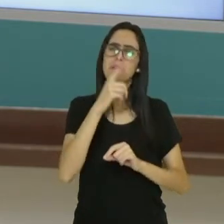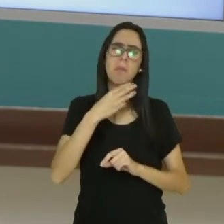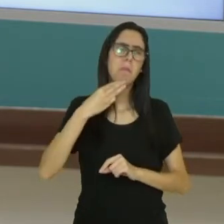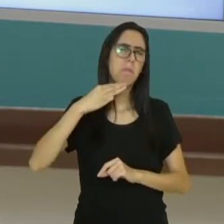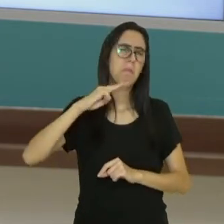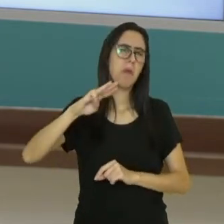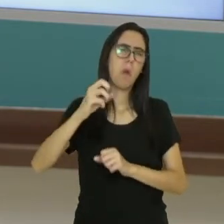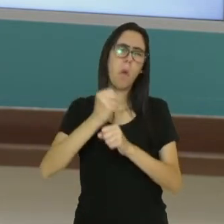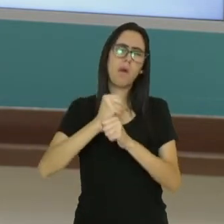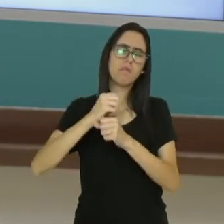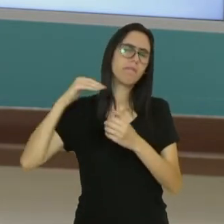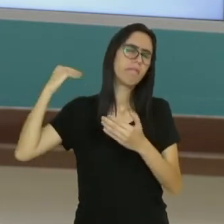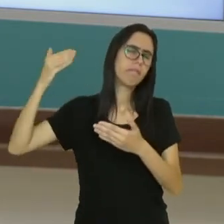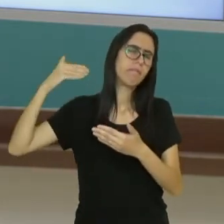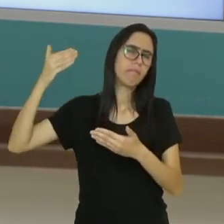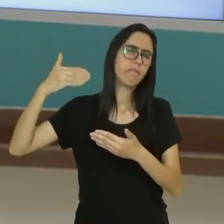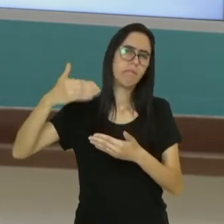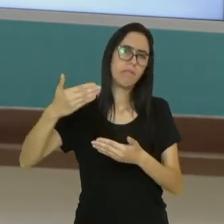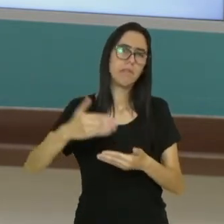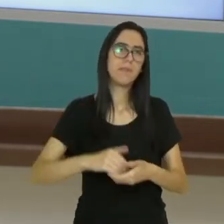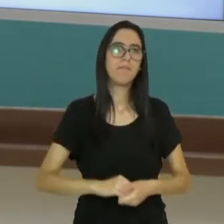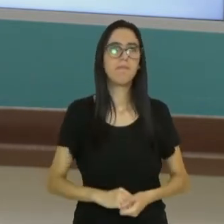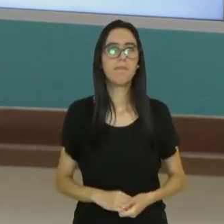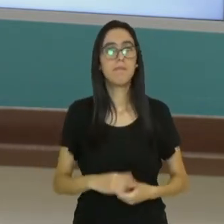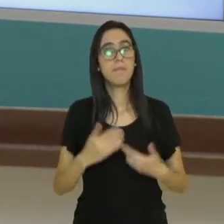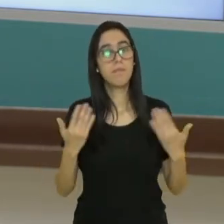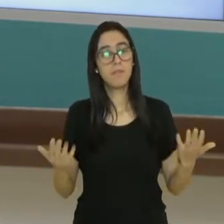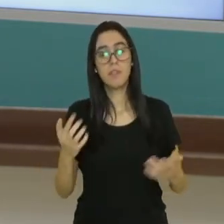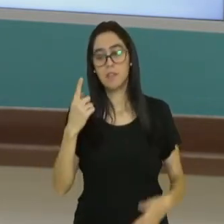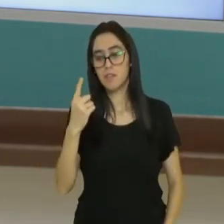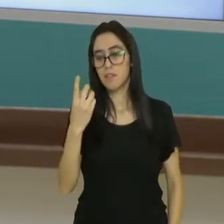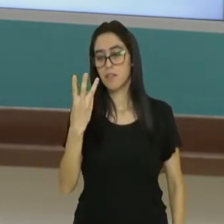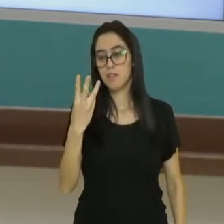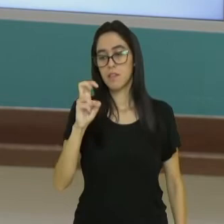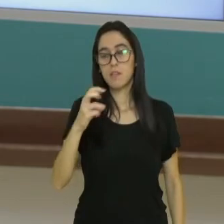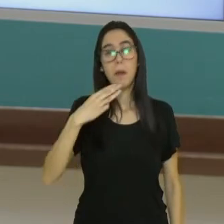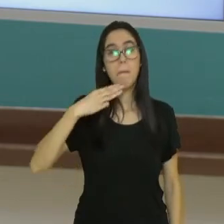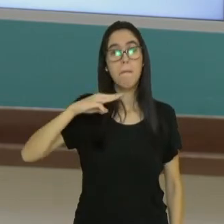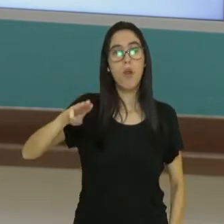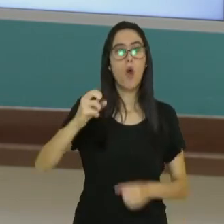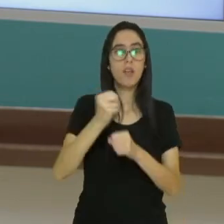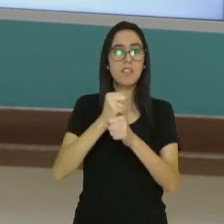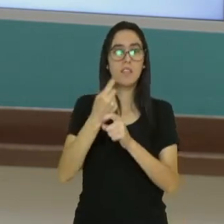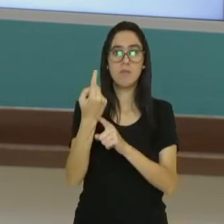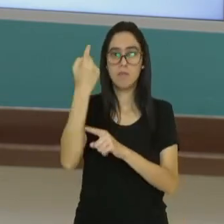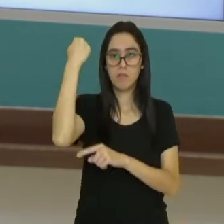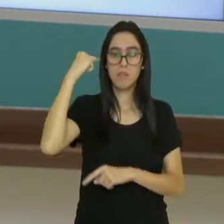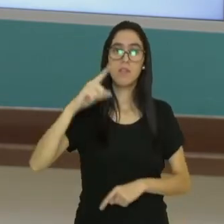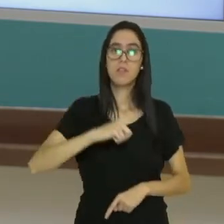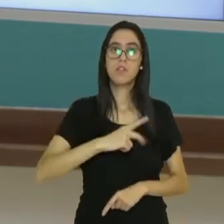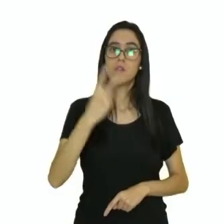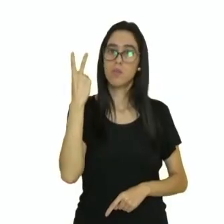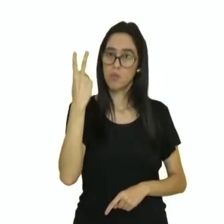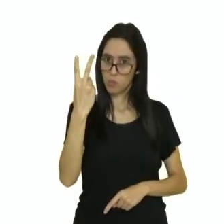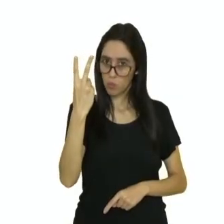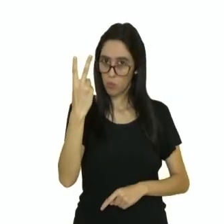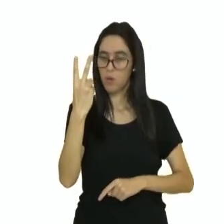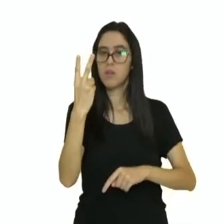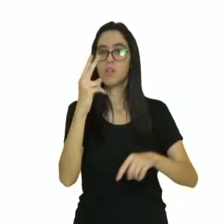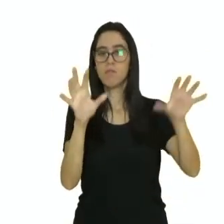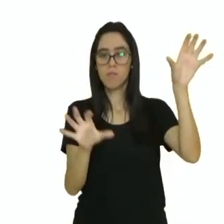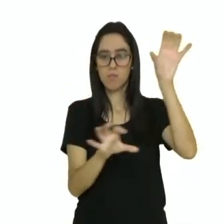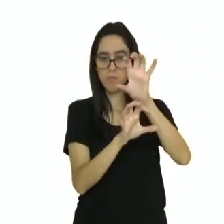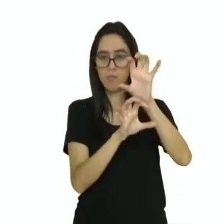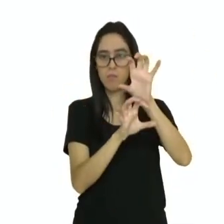longo de milhões de anos. Então, há 135 milhões de anos, essas duas partes também vão se